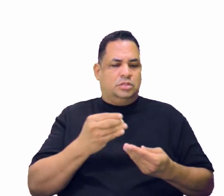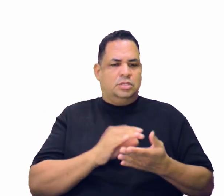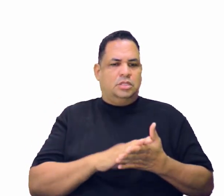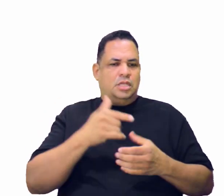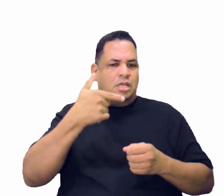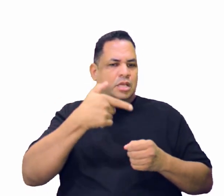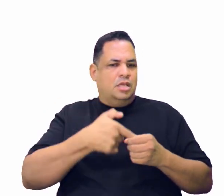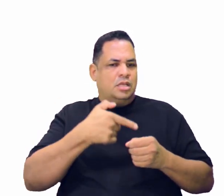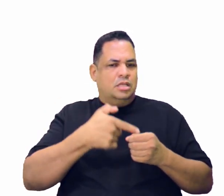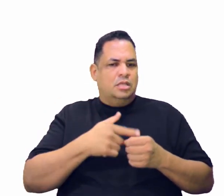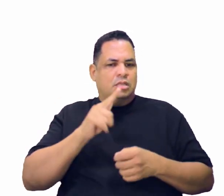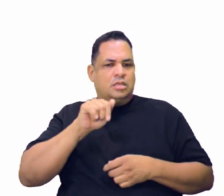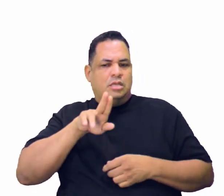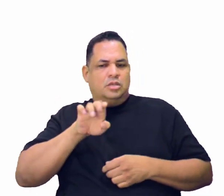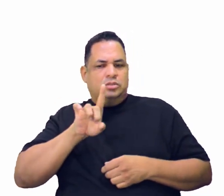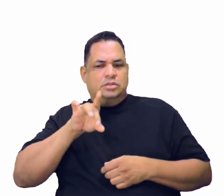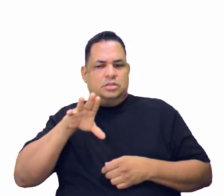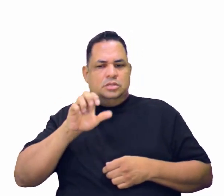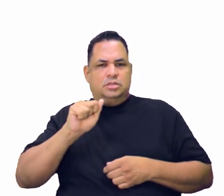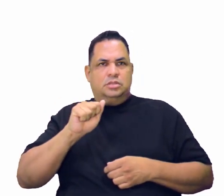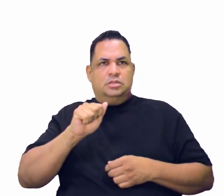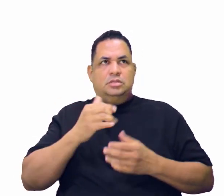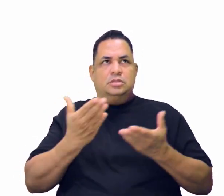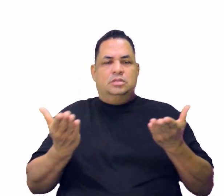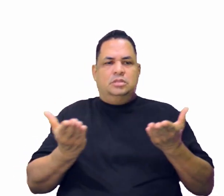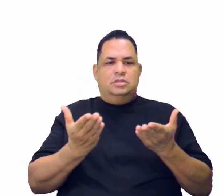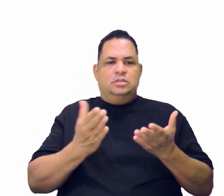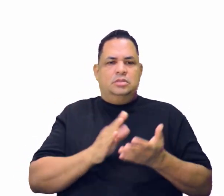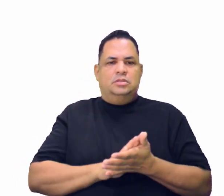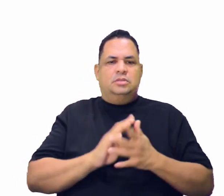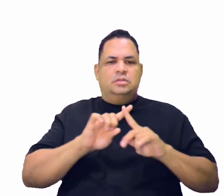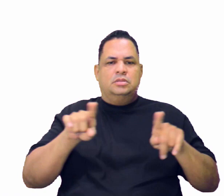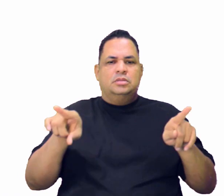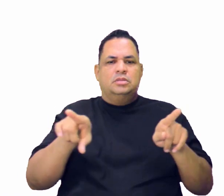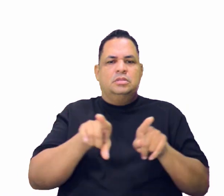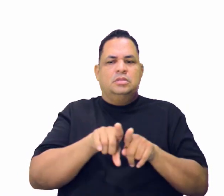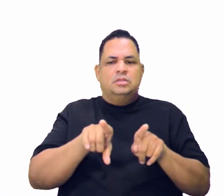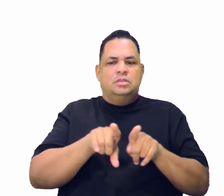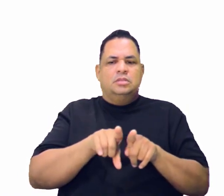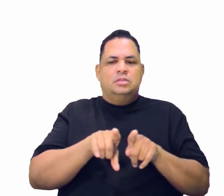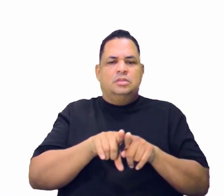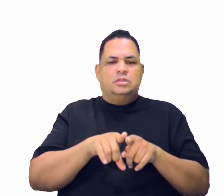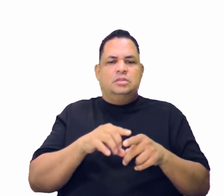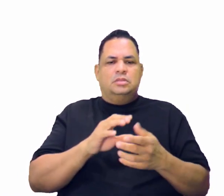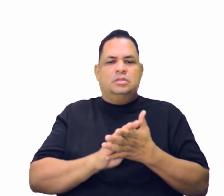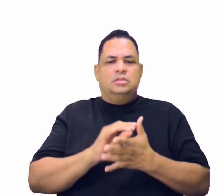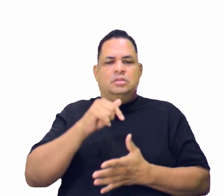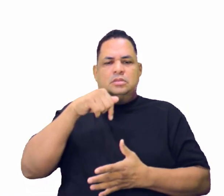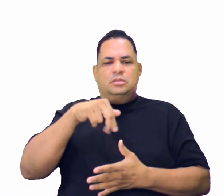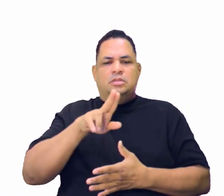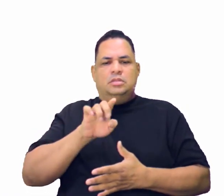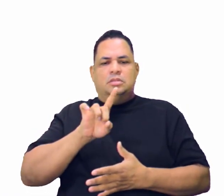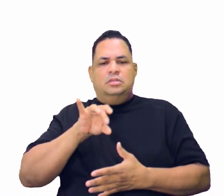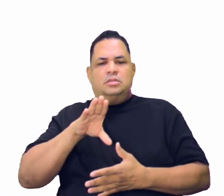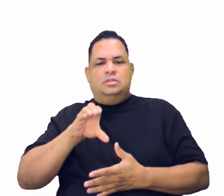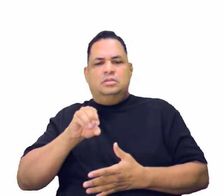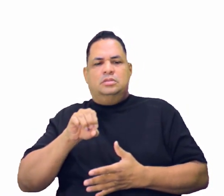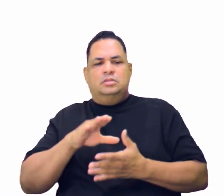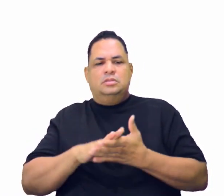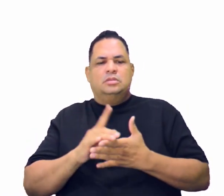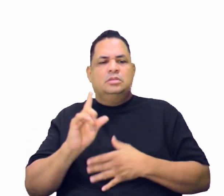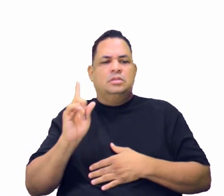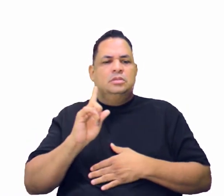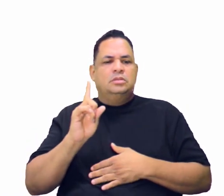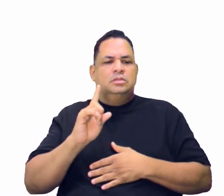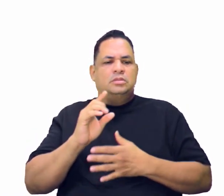gasolina, senão querosene. Ó, mas também querosene. Não